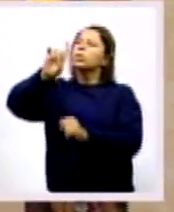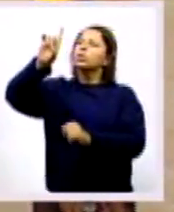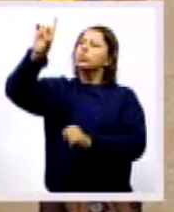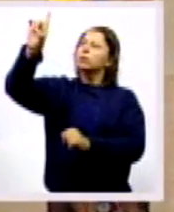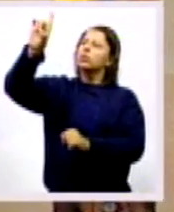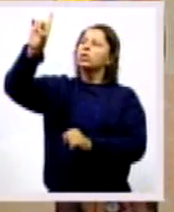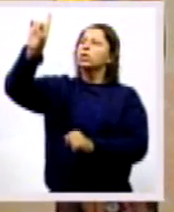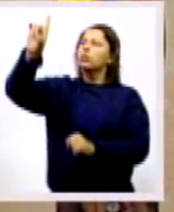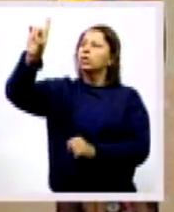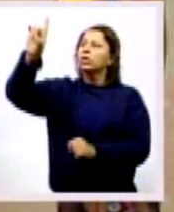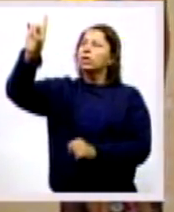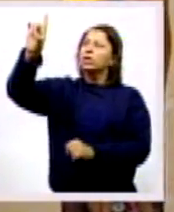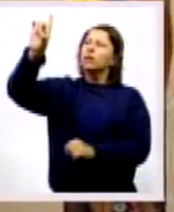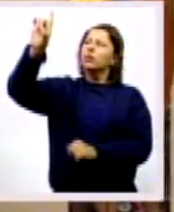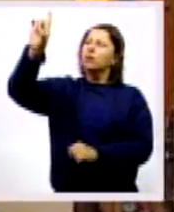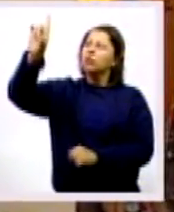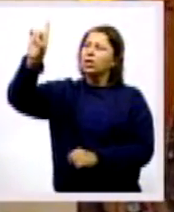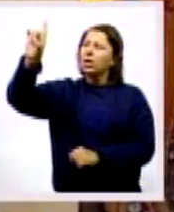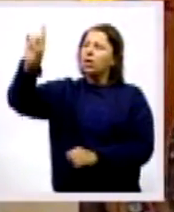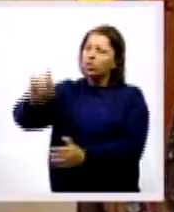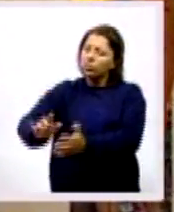junto a ti,